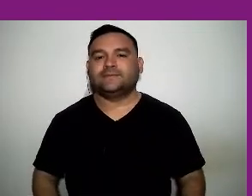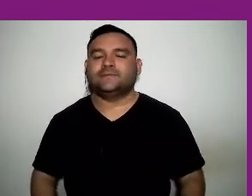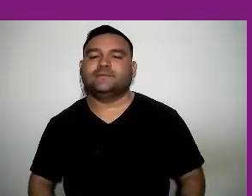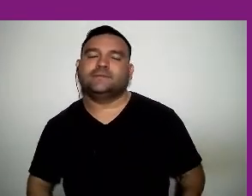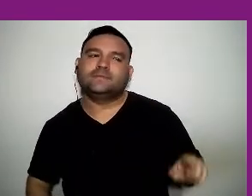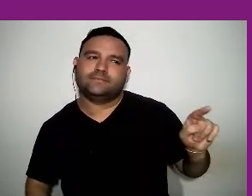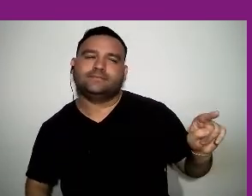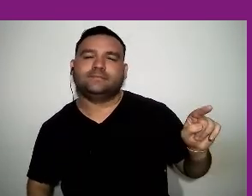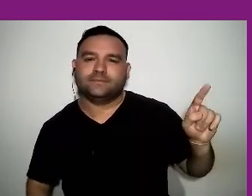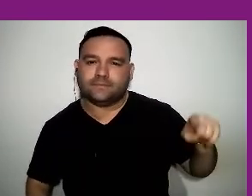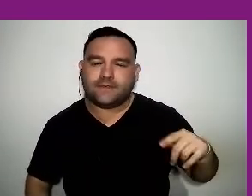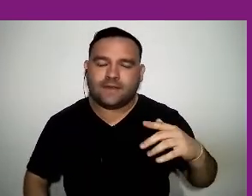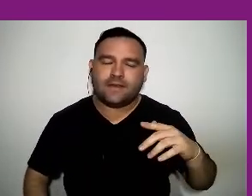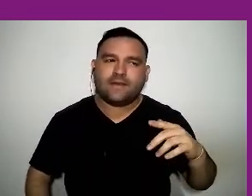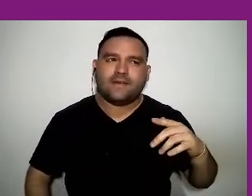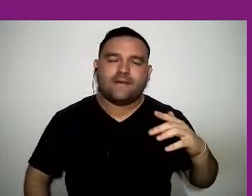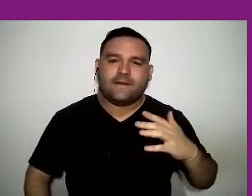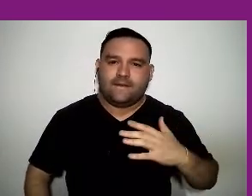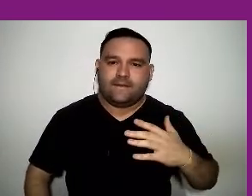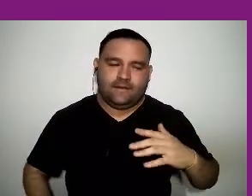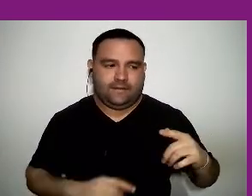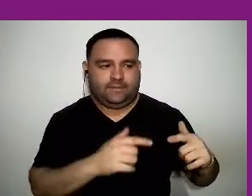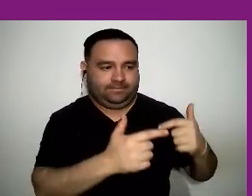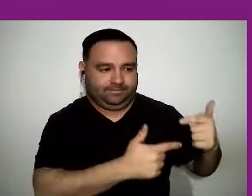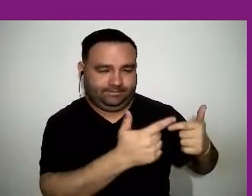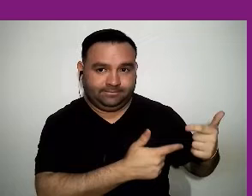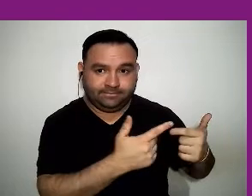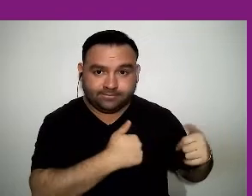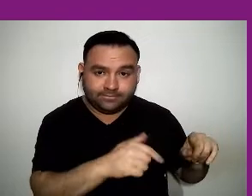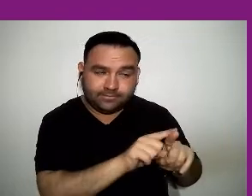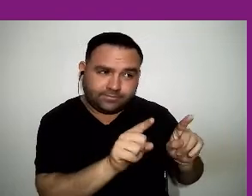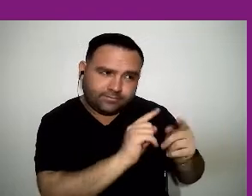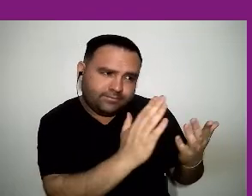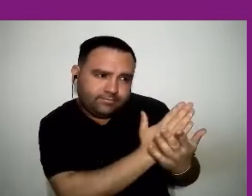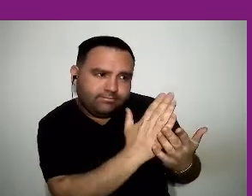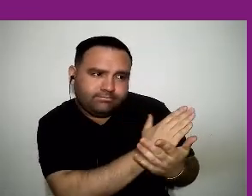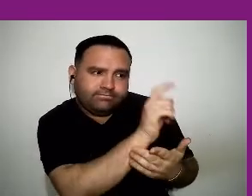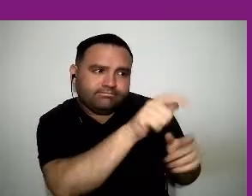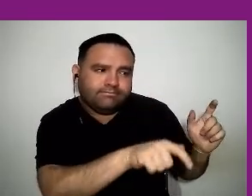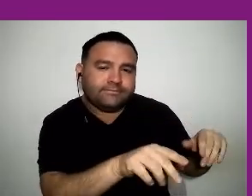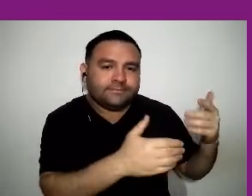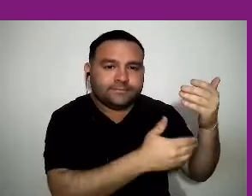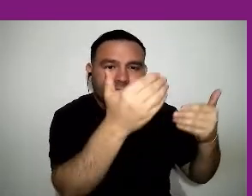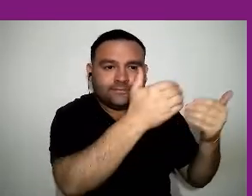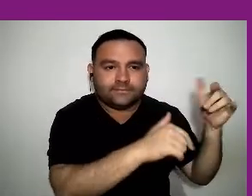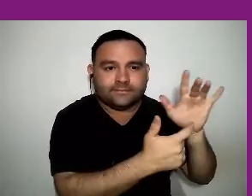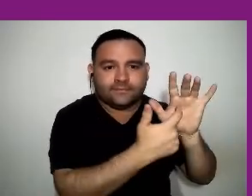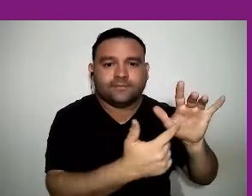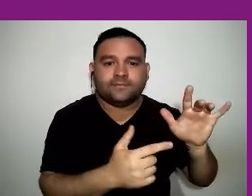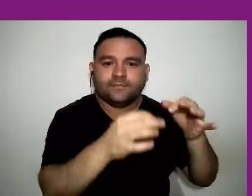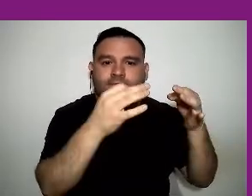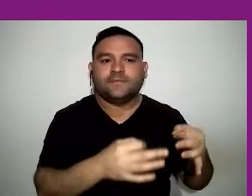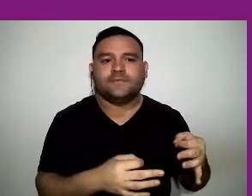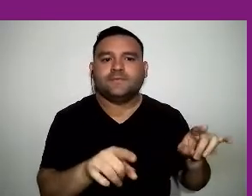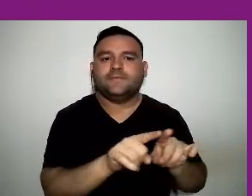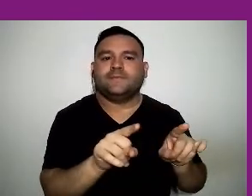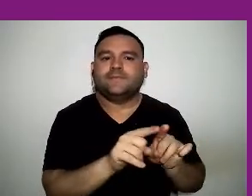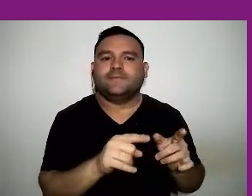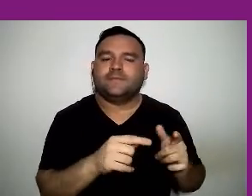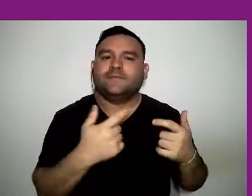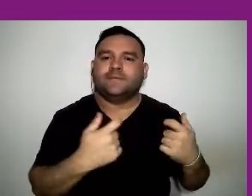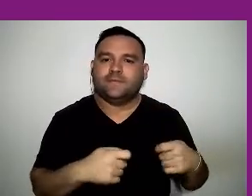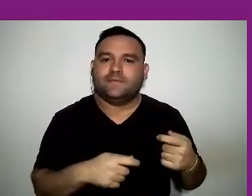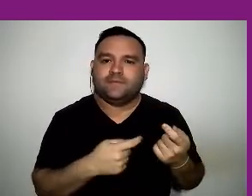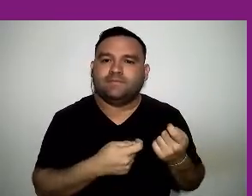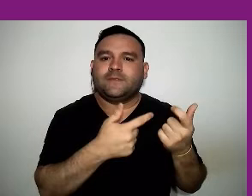Eles são meus empregadores, então alguns destes slides que apresentarei, sem dúvida, merecem